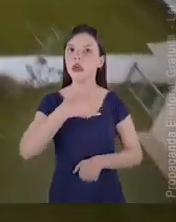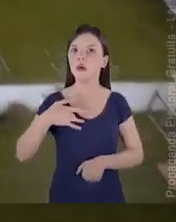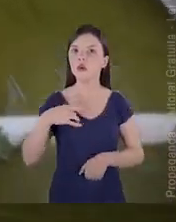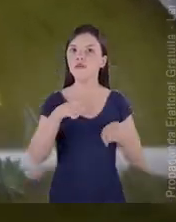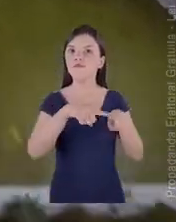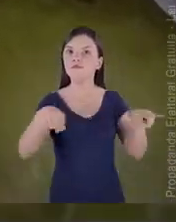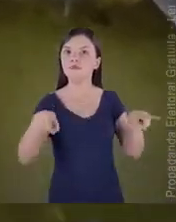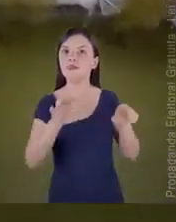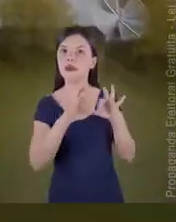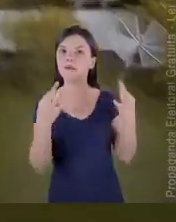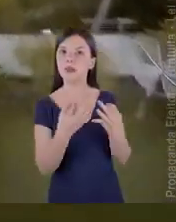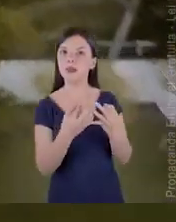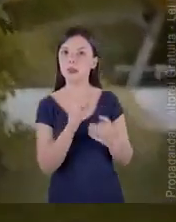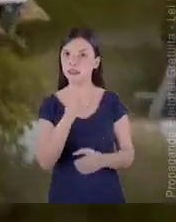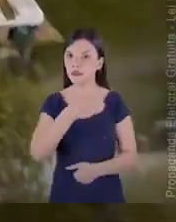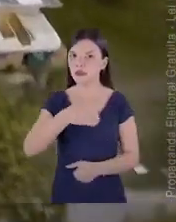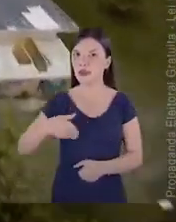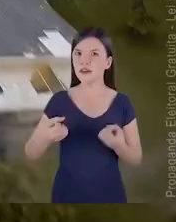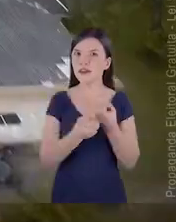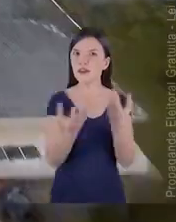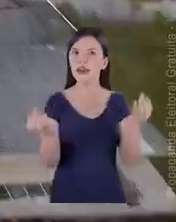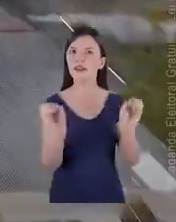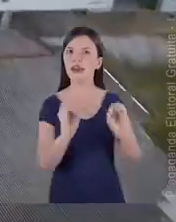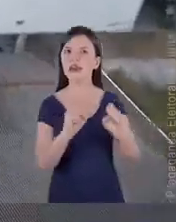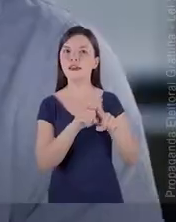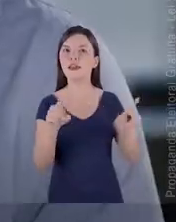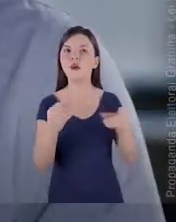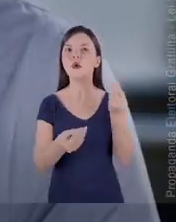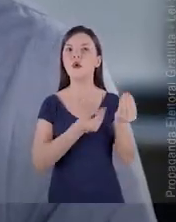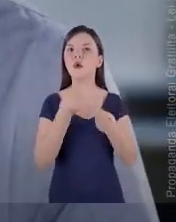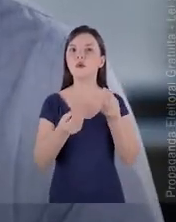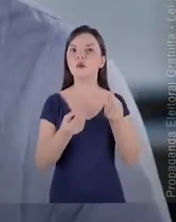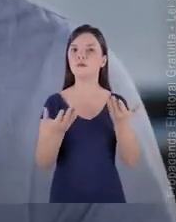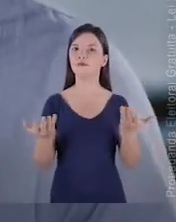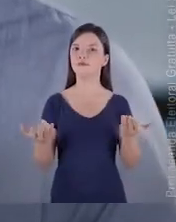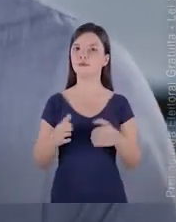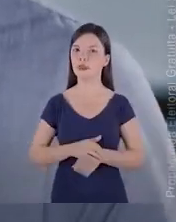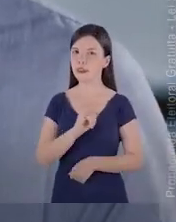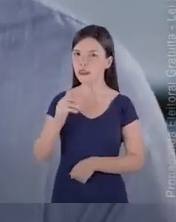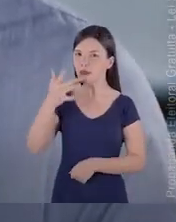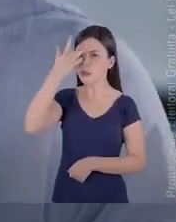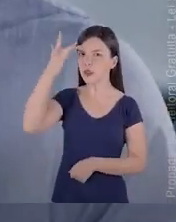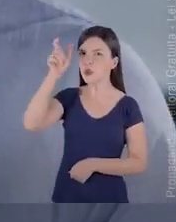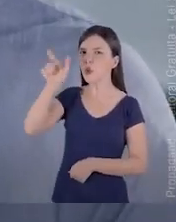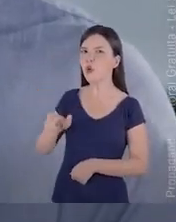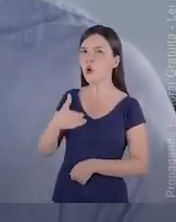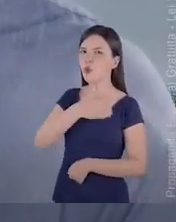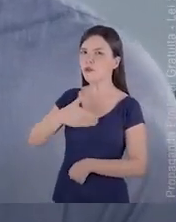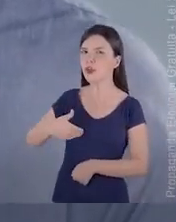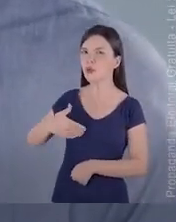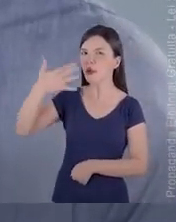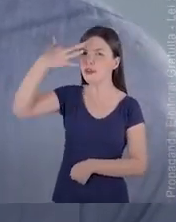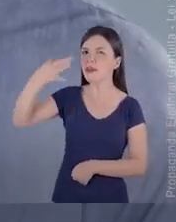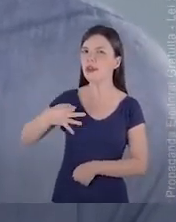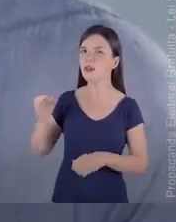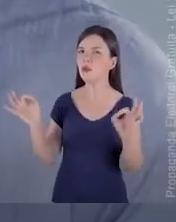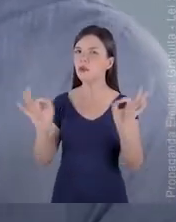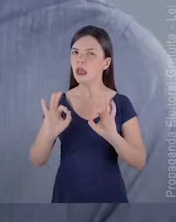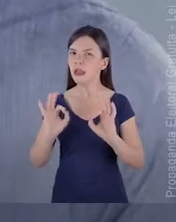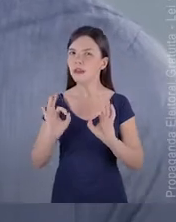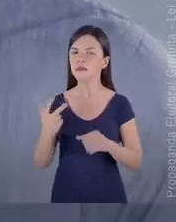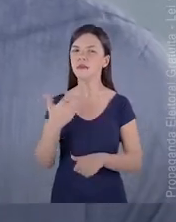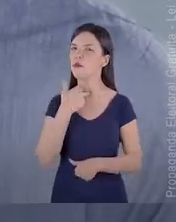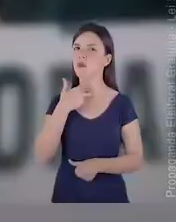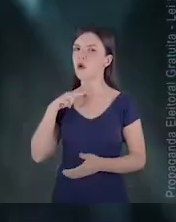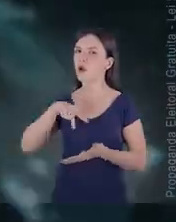governo falha, eles não têm para onde correr. Um governador que não entender isso de forma muito clara não